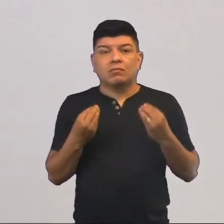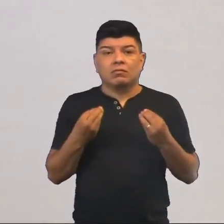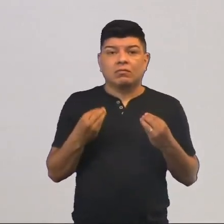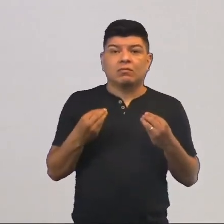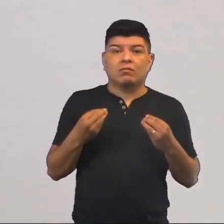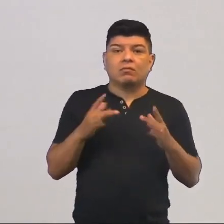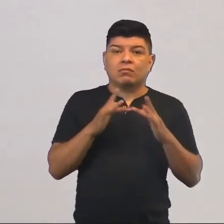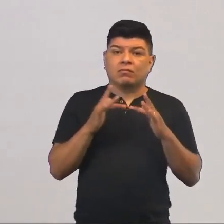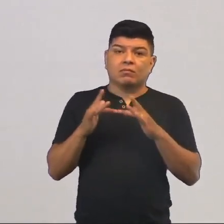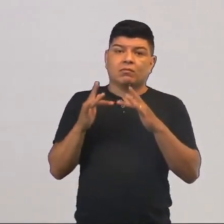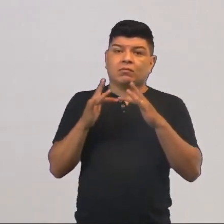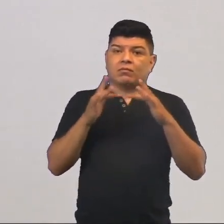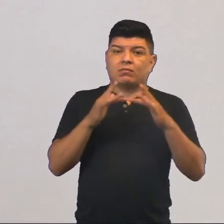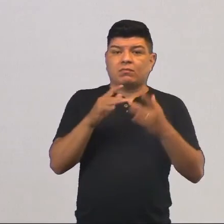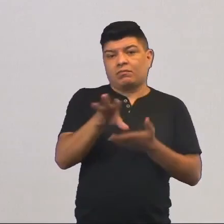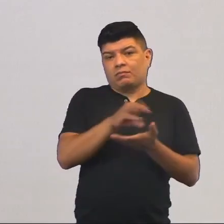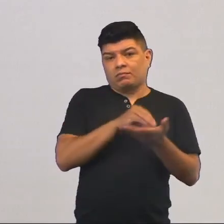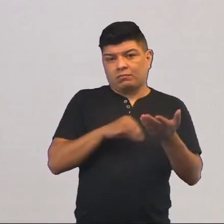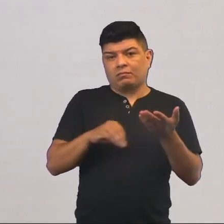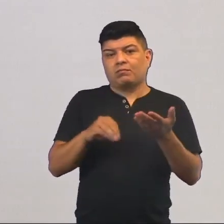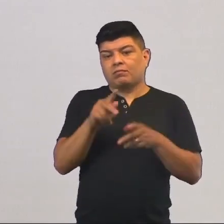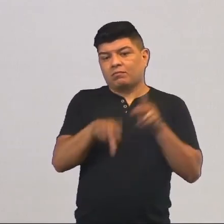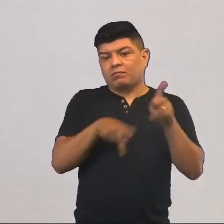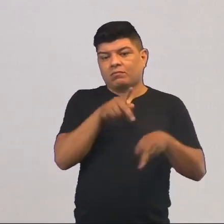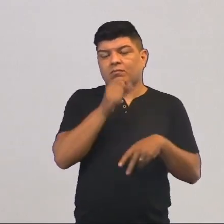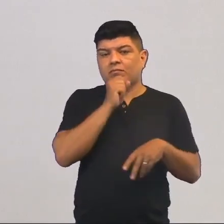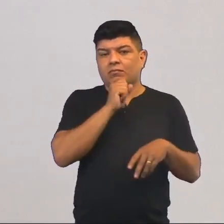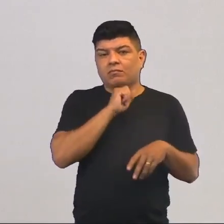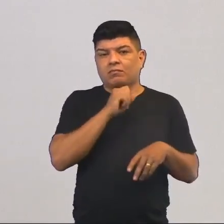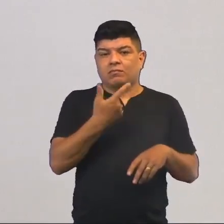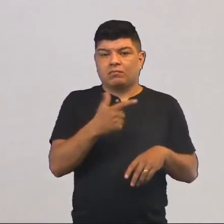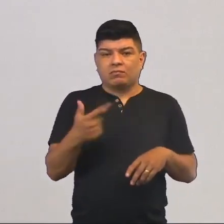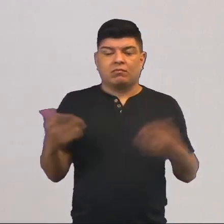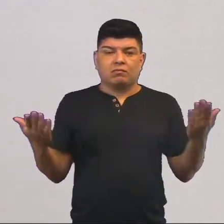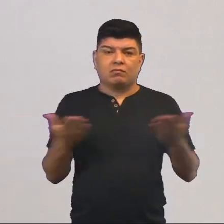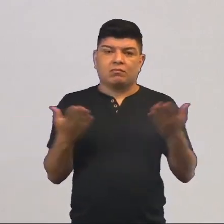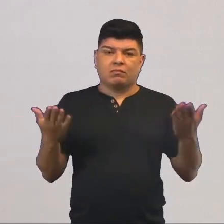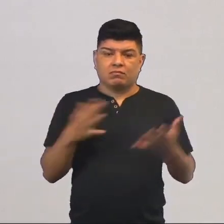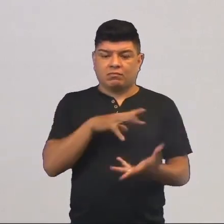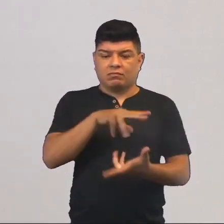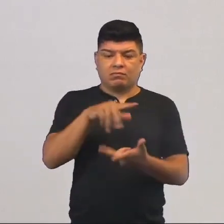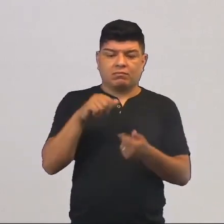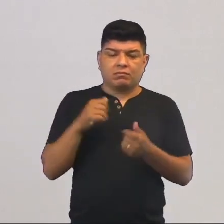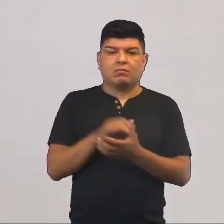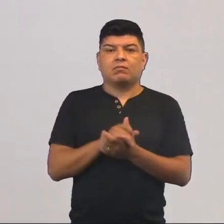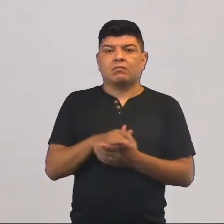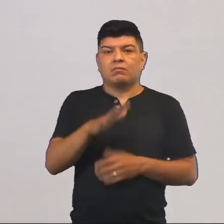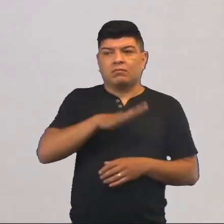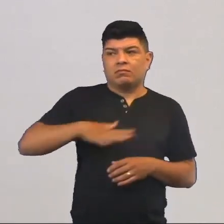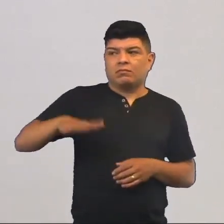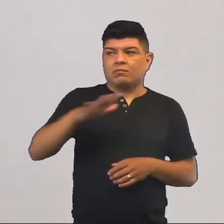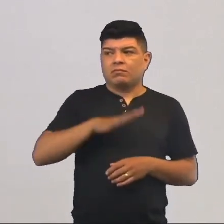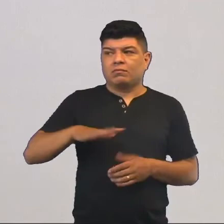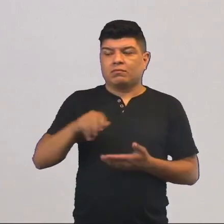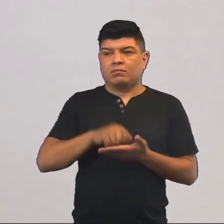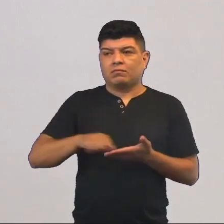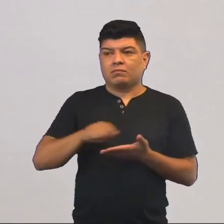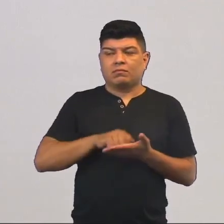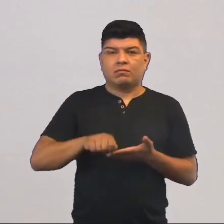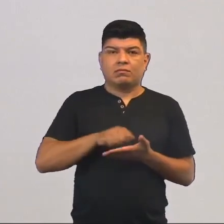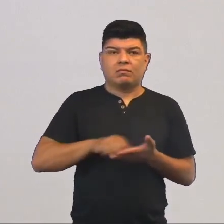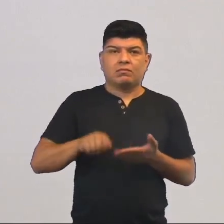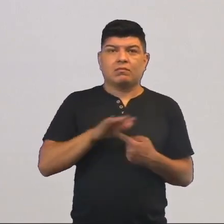ter acesso a registros de povos antigos que não existem mais sobre a face da Terra. De uma forma geral, a